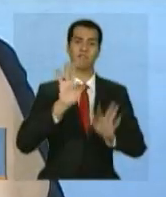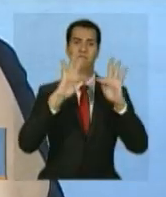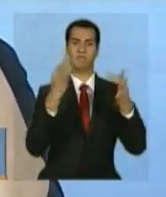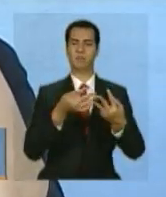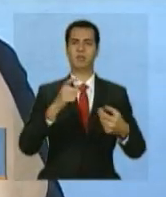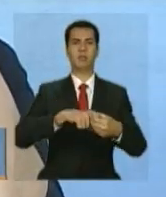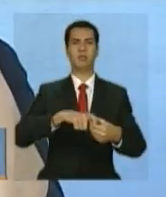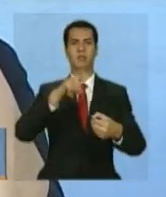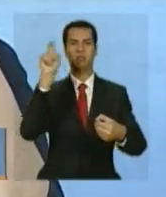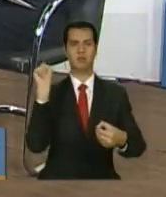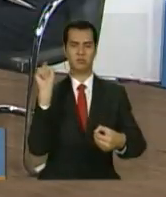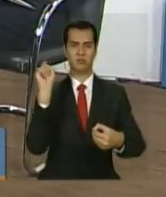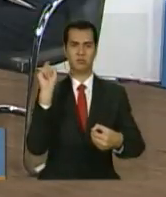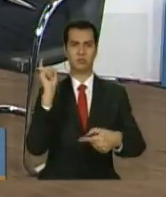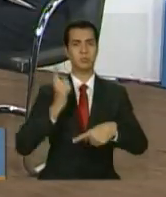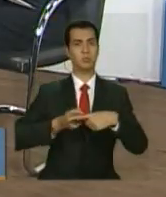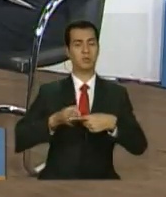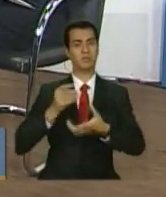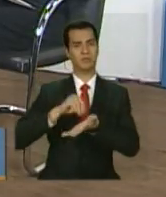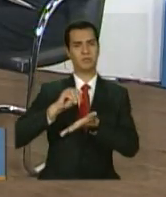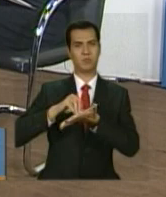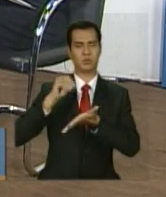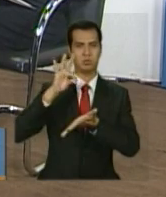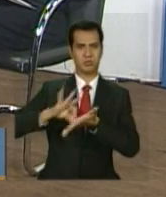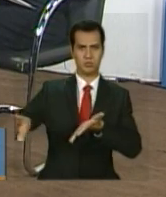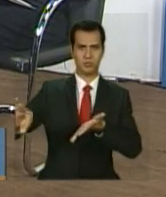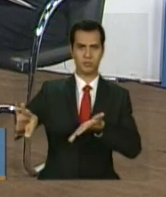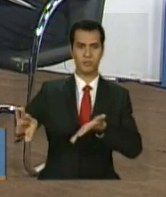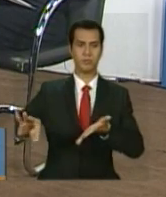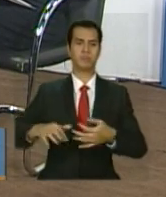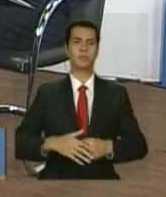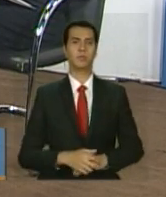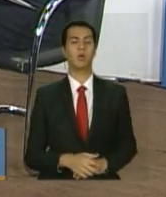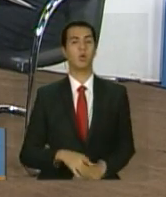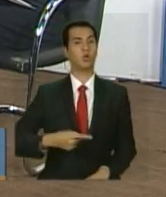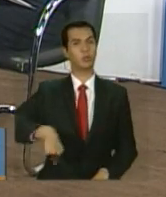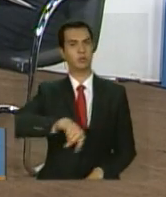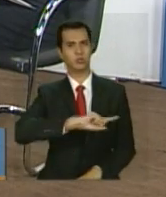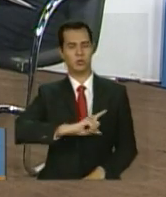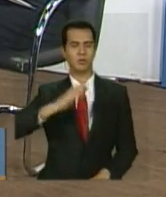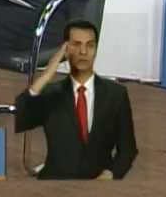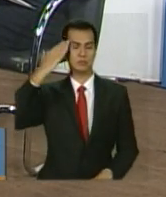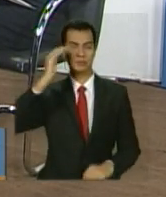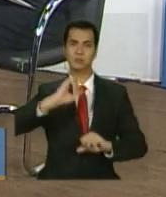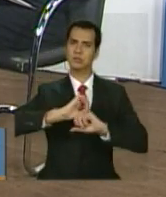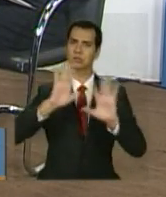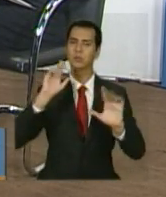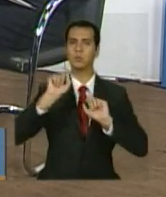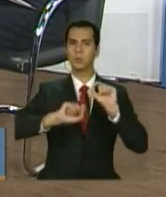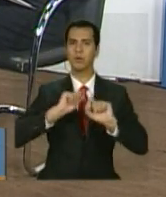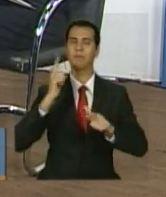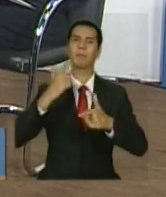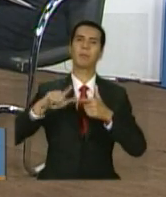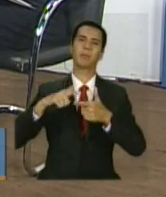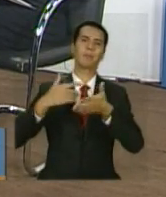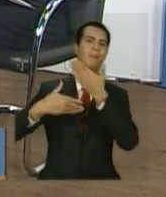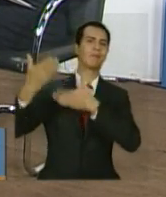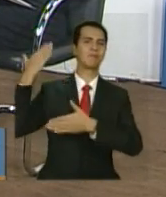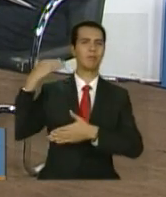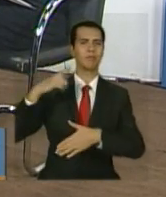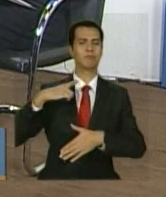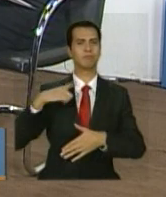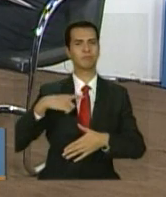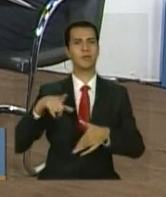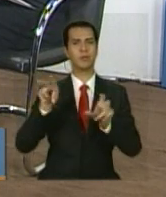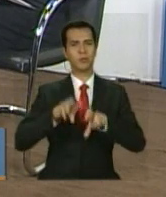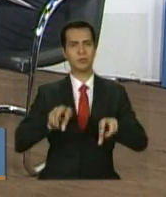só por desatualização cadastral. Pelo entendimento de que a nova versão do sistema implicou lentidão de trabalho,